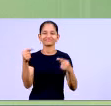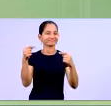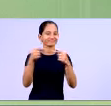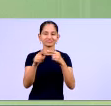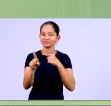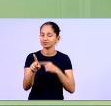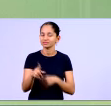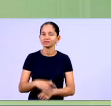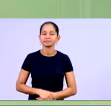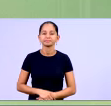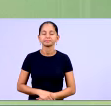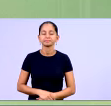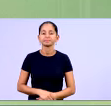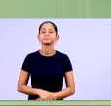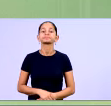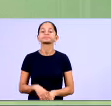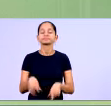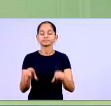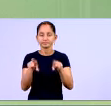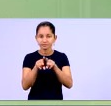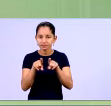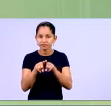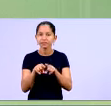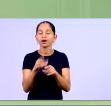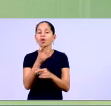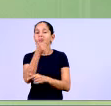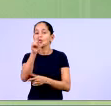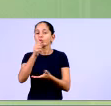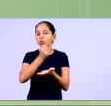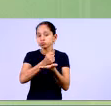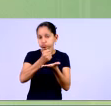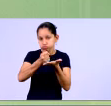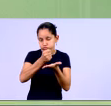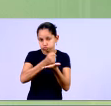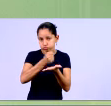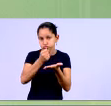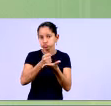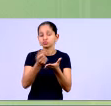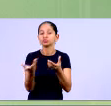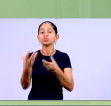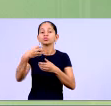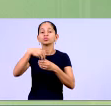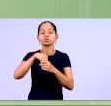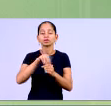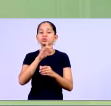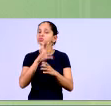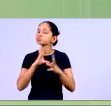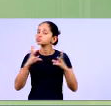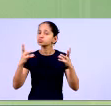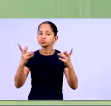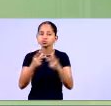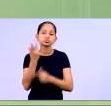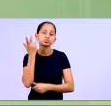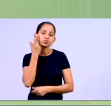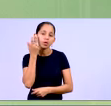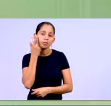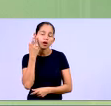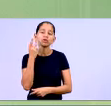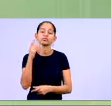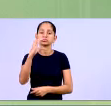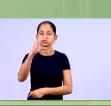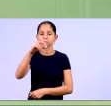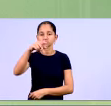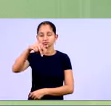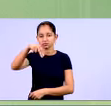impedimento. Deve ser registrado perante o órgão competente, na junta ou no cartório de registro civil de pessoa